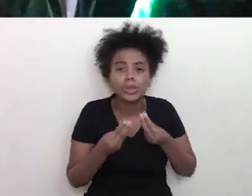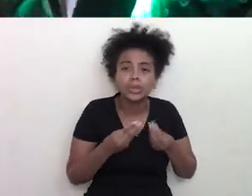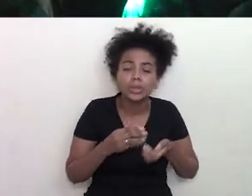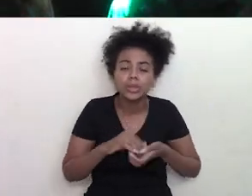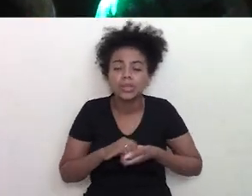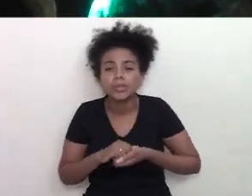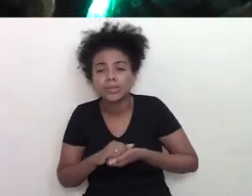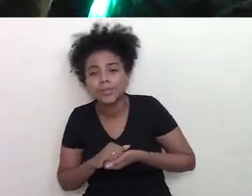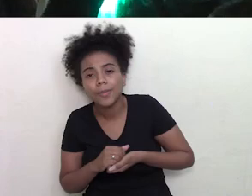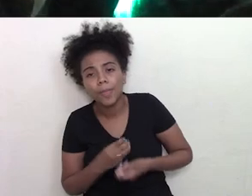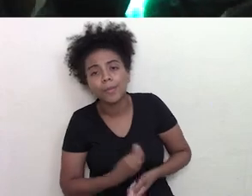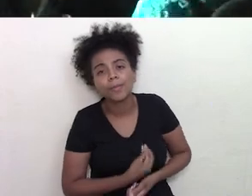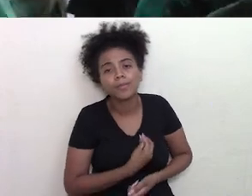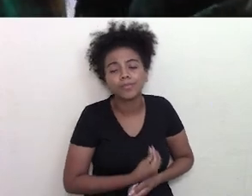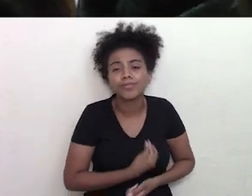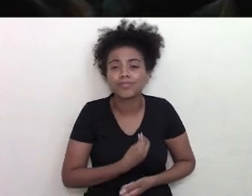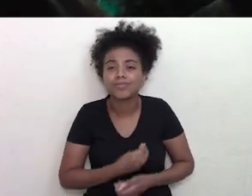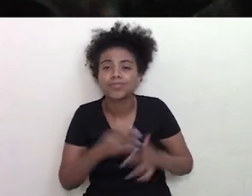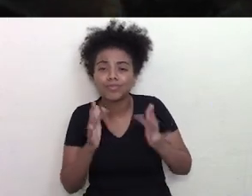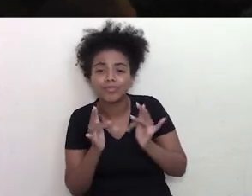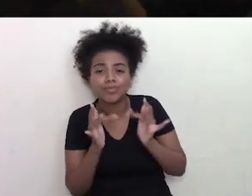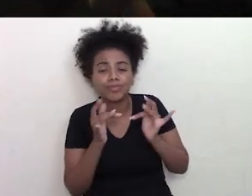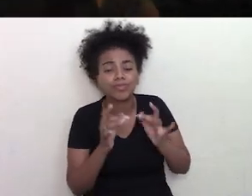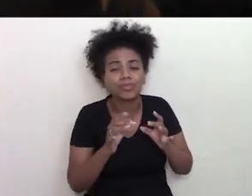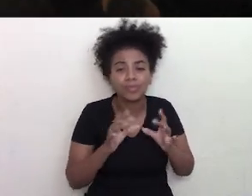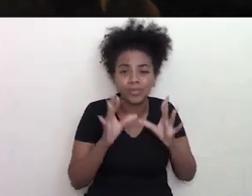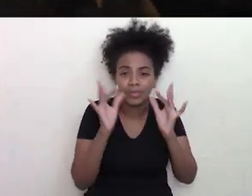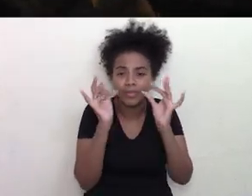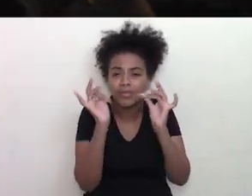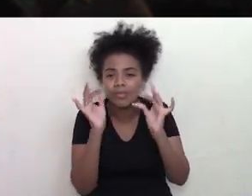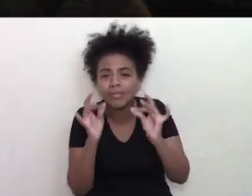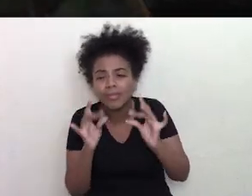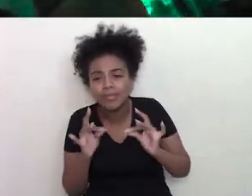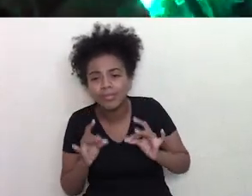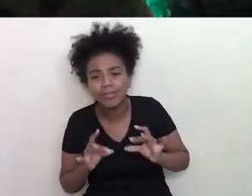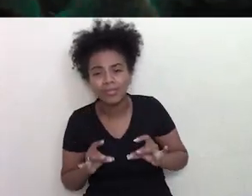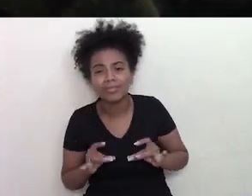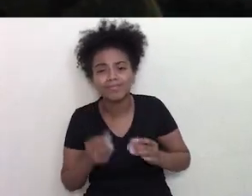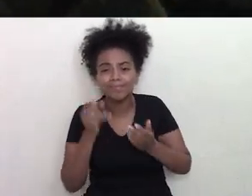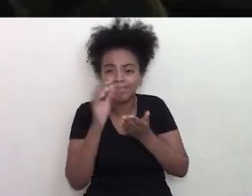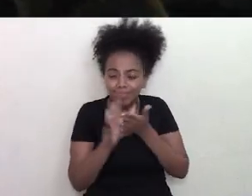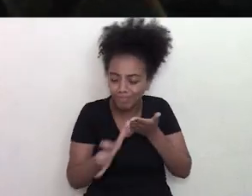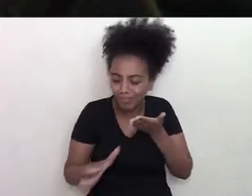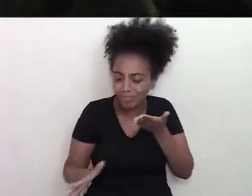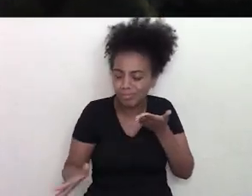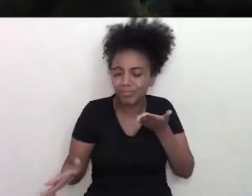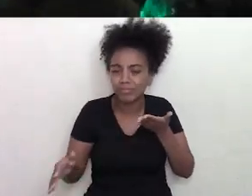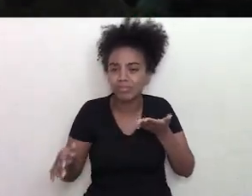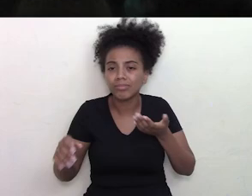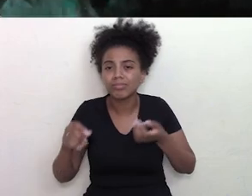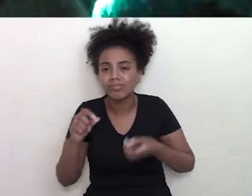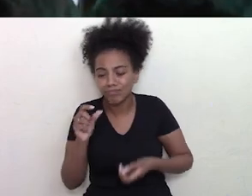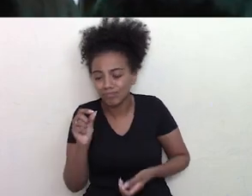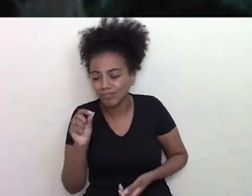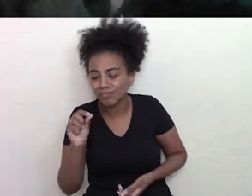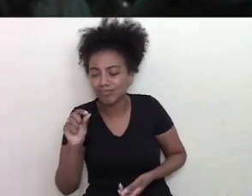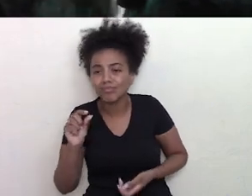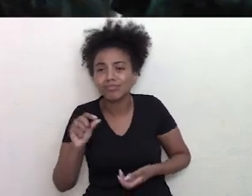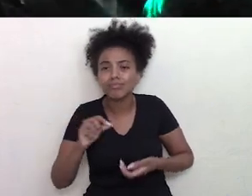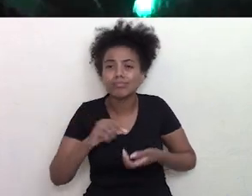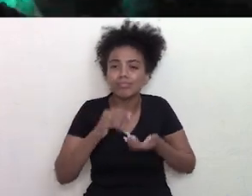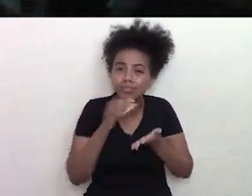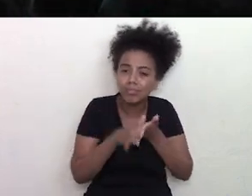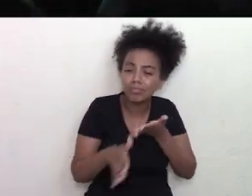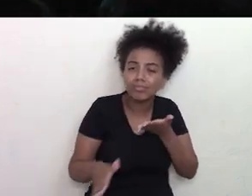amor se vive uma relação, cada detalhe que perdi foi um grão. E quantos grãos